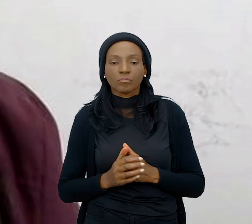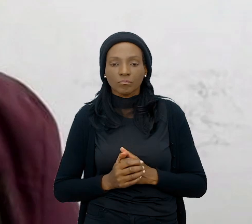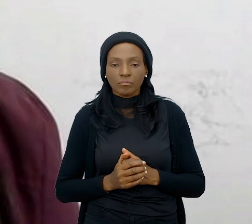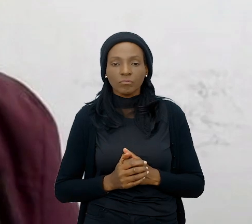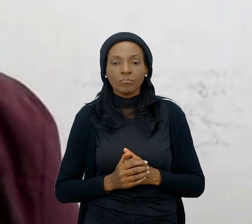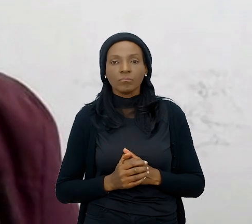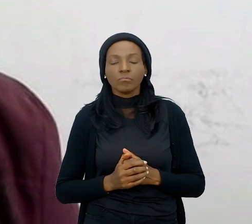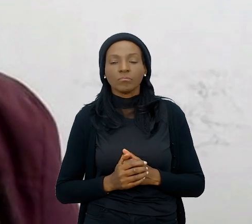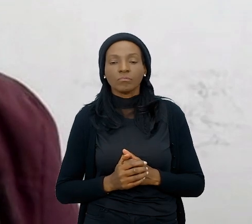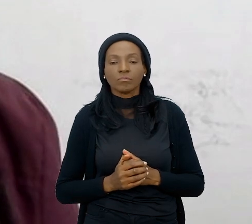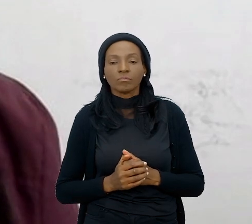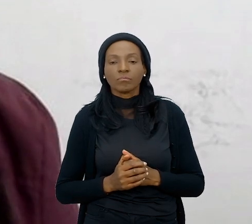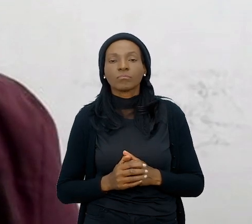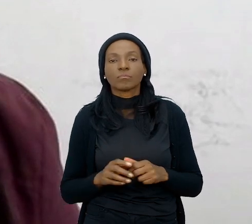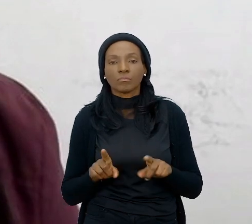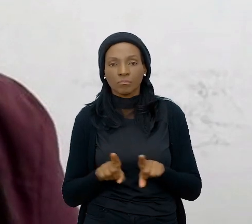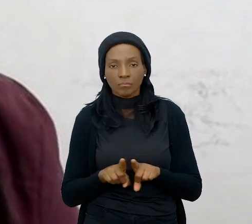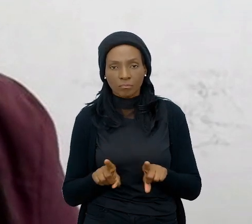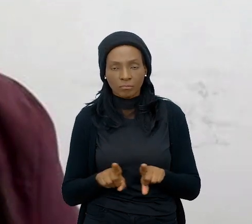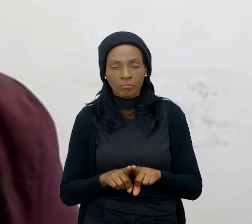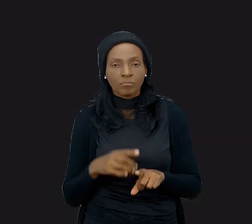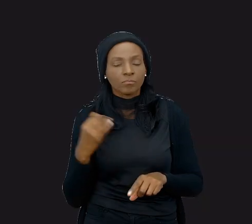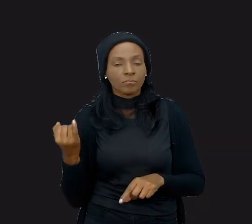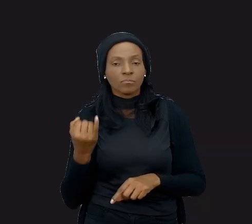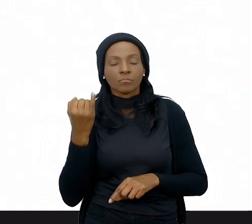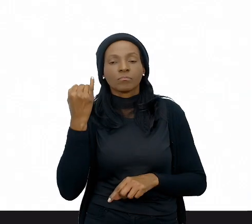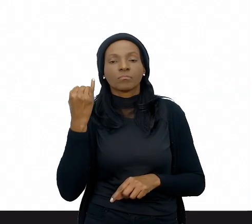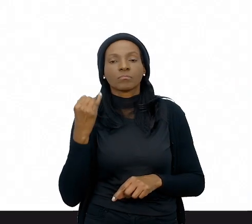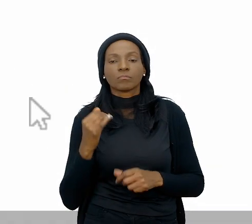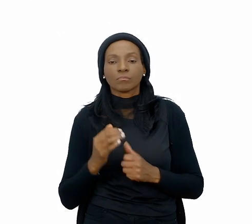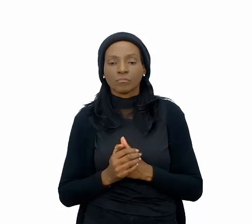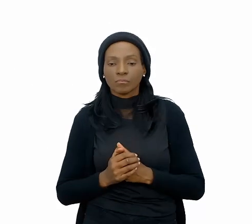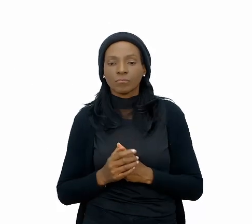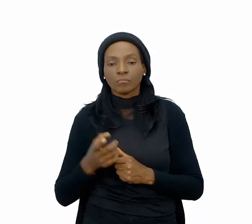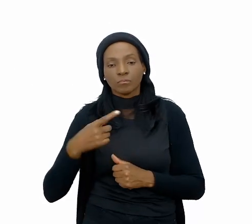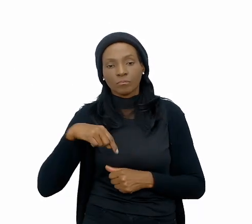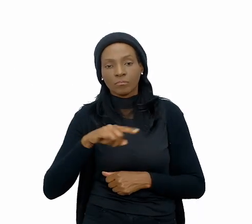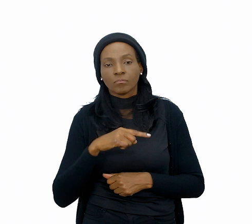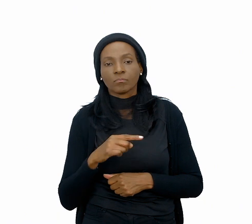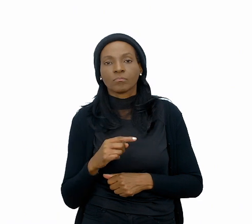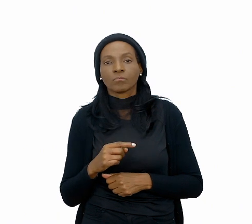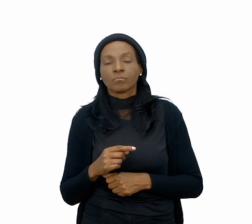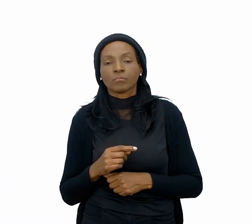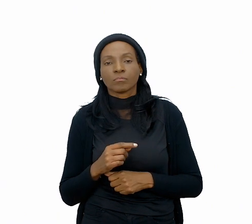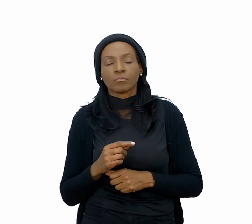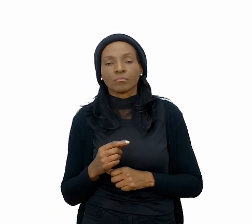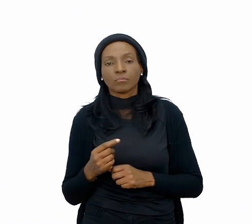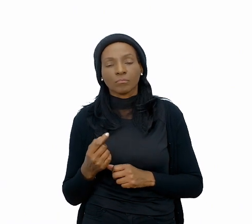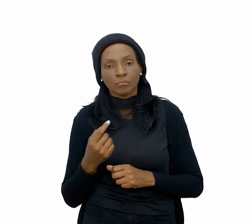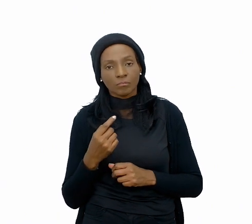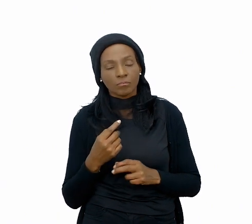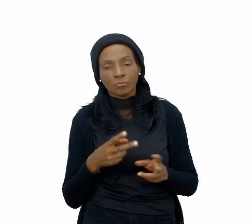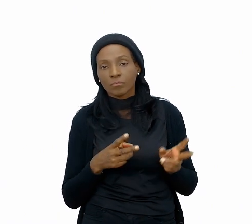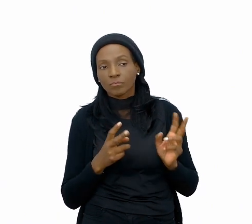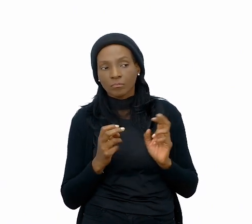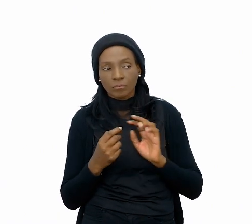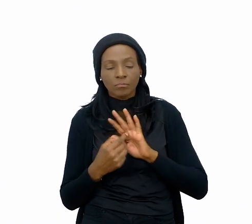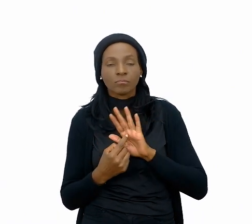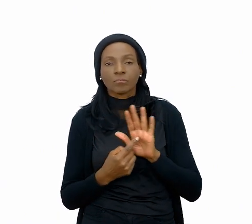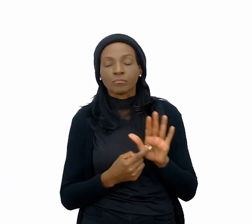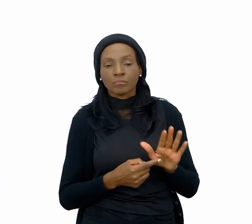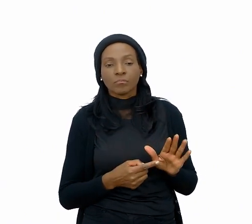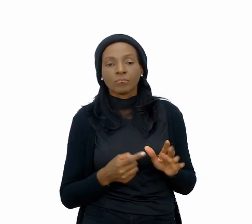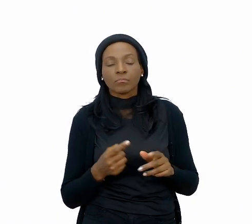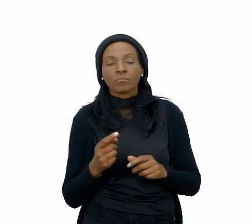Outra coisa que também é bastante importante a gente evidenciar, né,